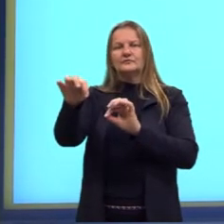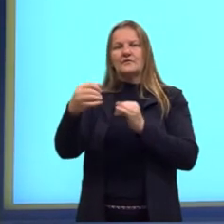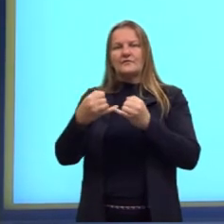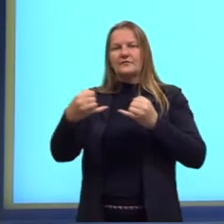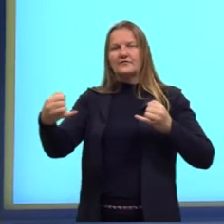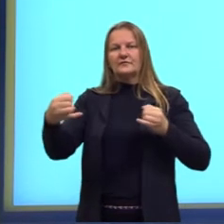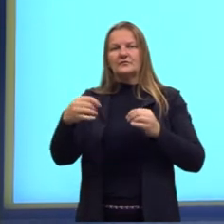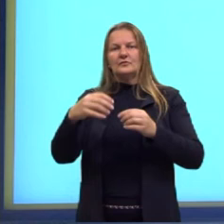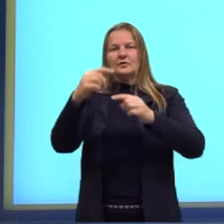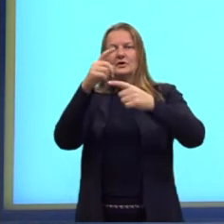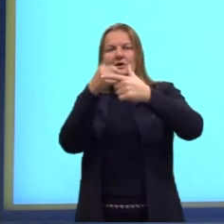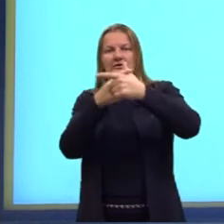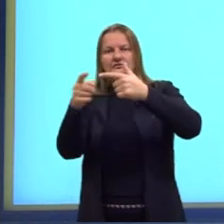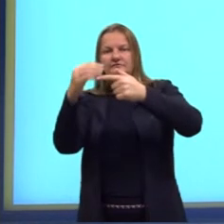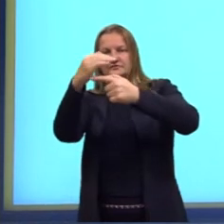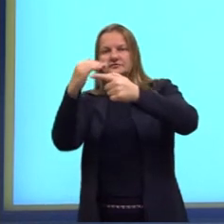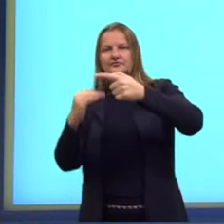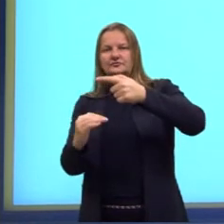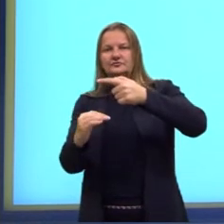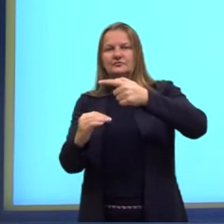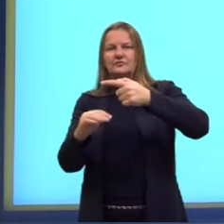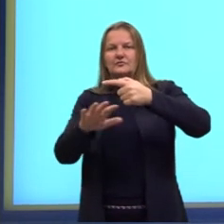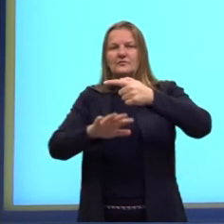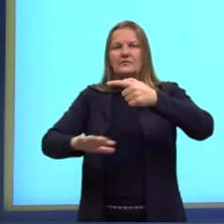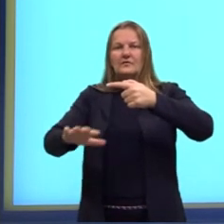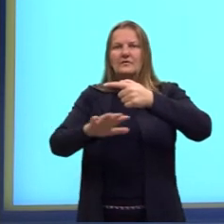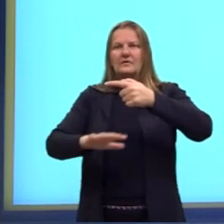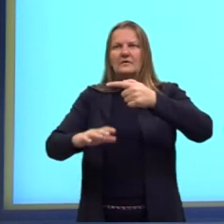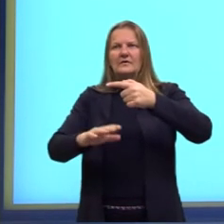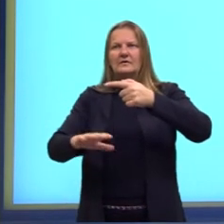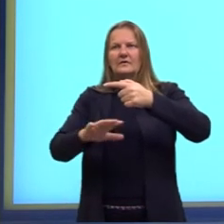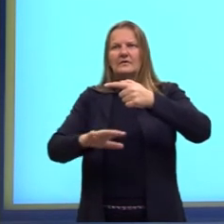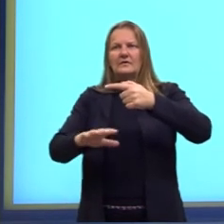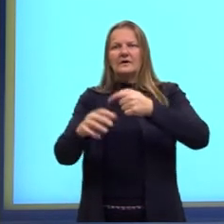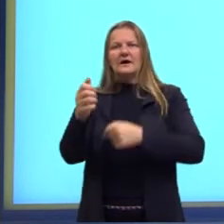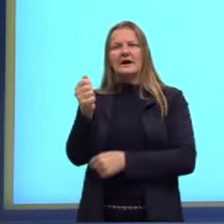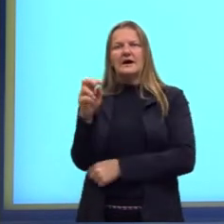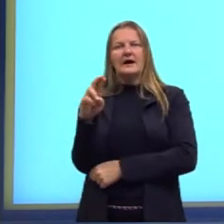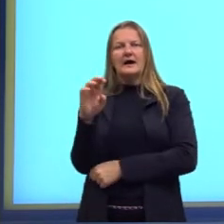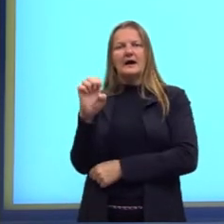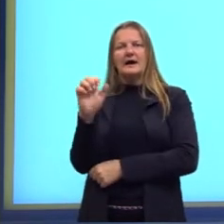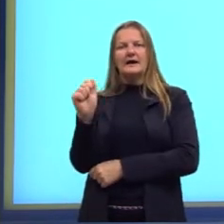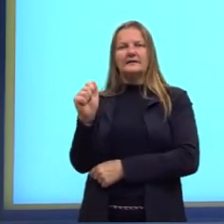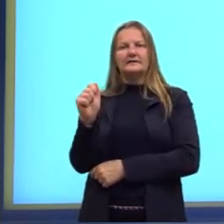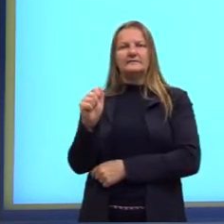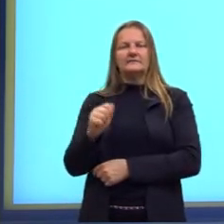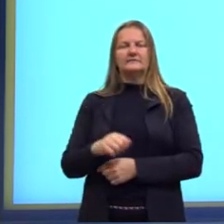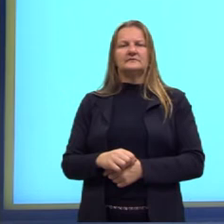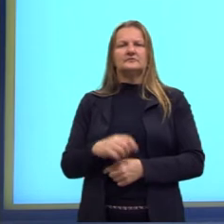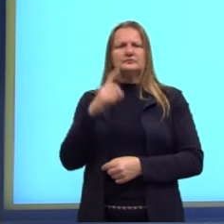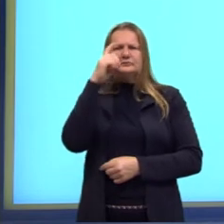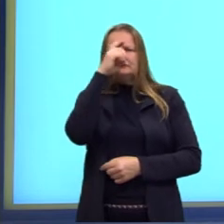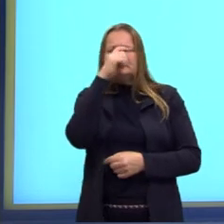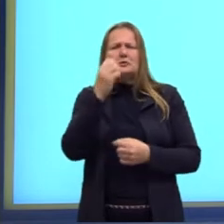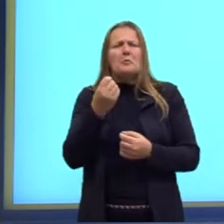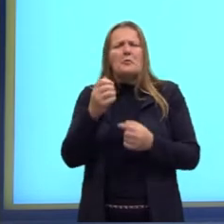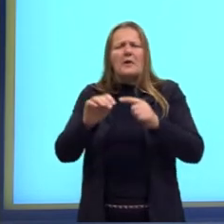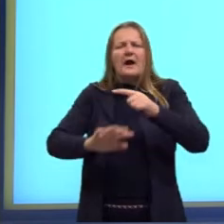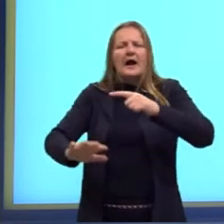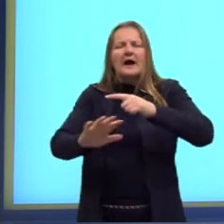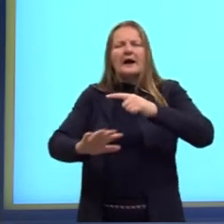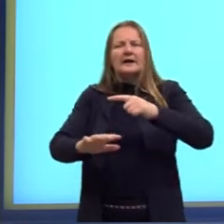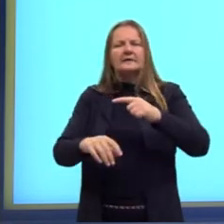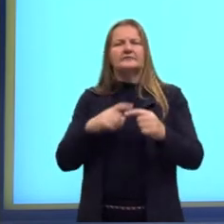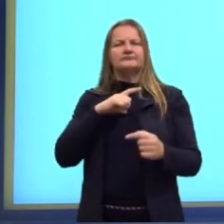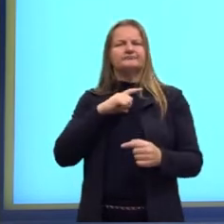tá dividido pela área da seção transversal do resistor parece ficou difícil né Como assim área